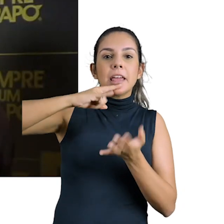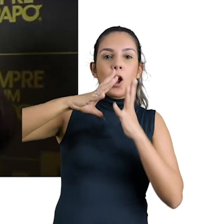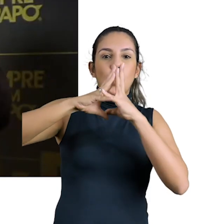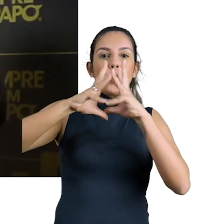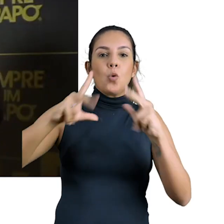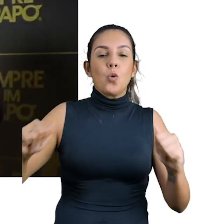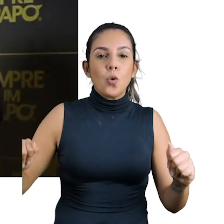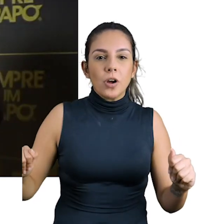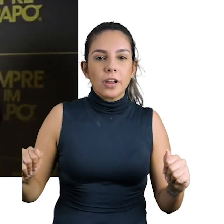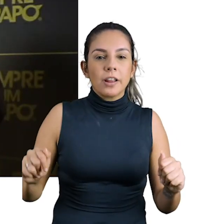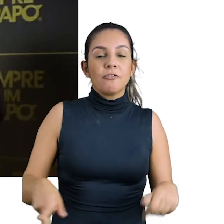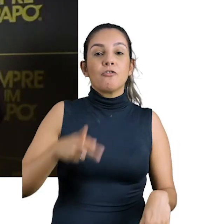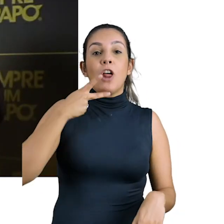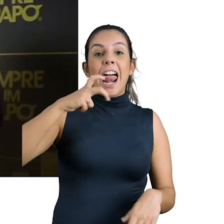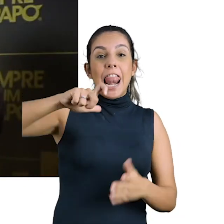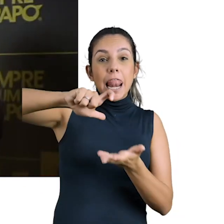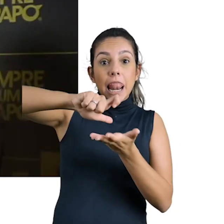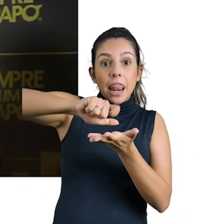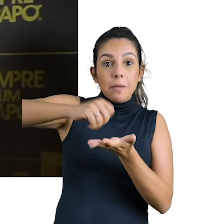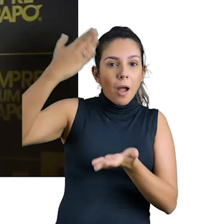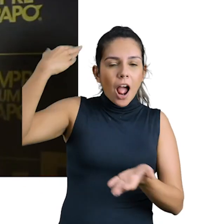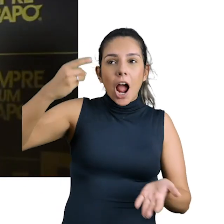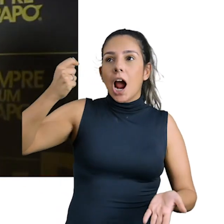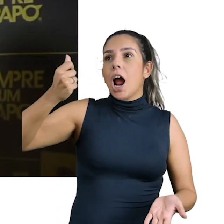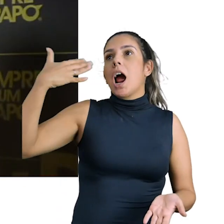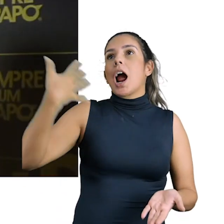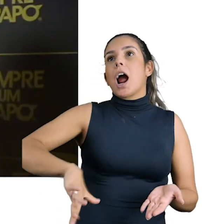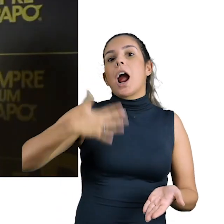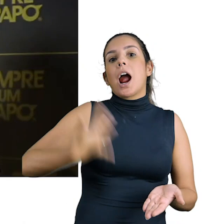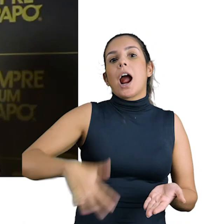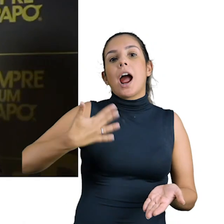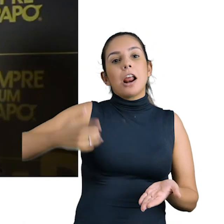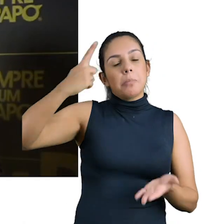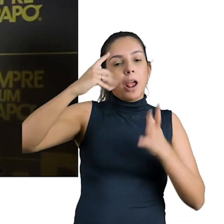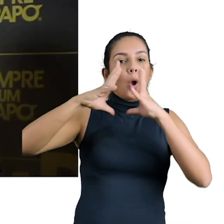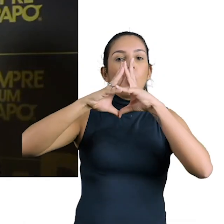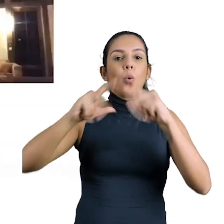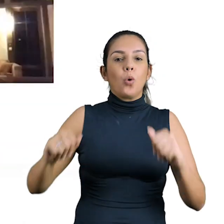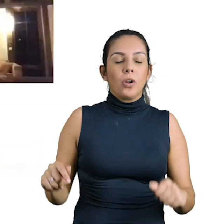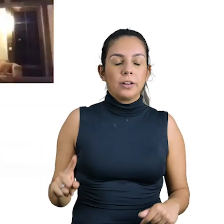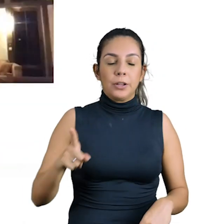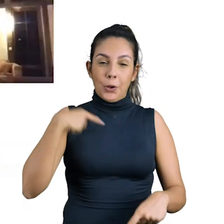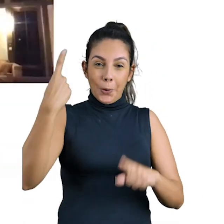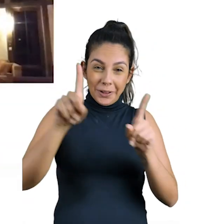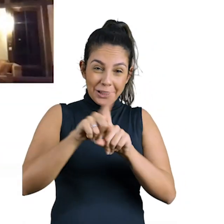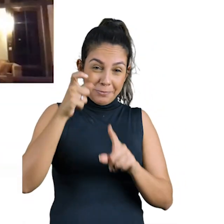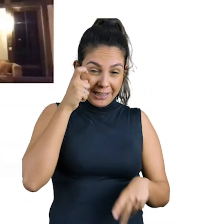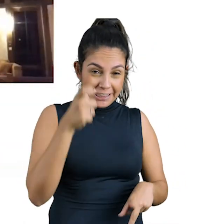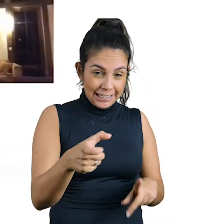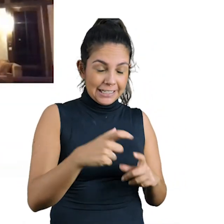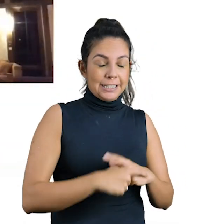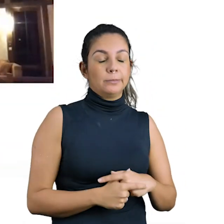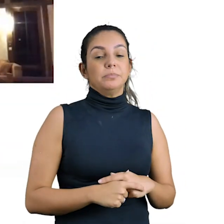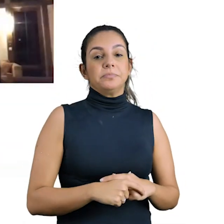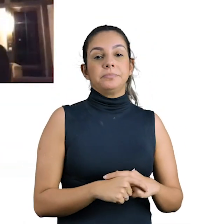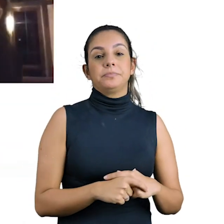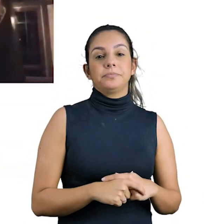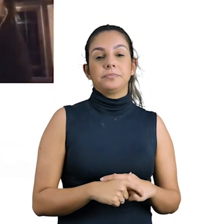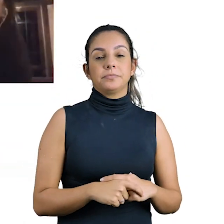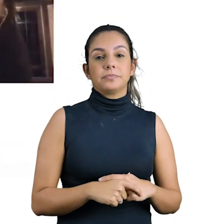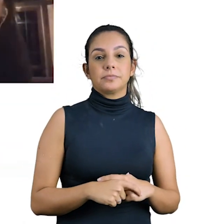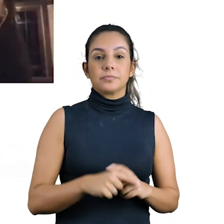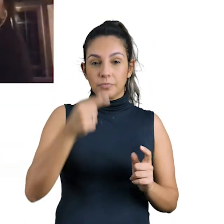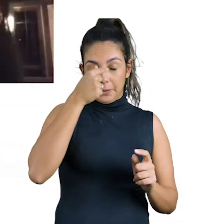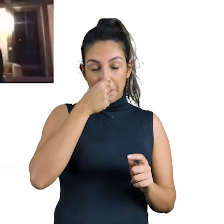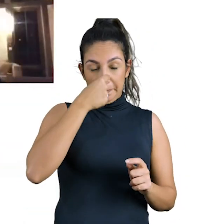batida, o limão custava uma fortuna, porque não tinha mais na praça. Outra especificidade interessante é que